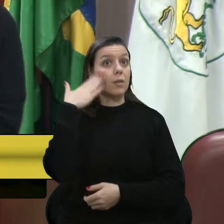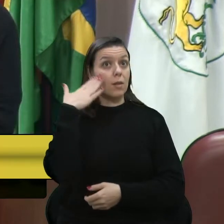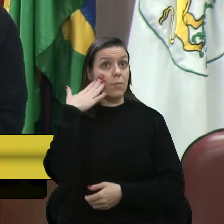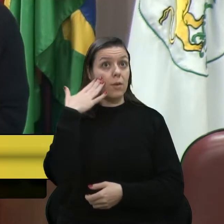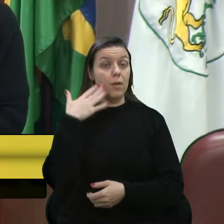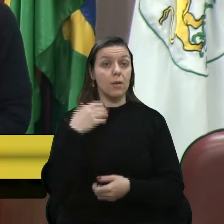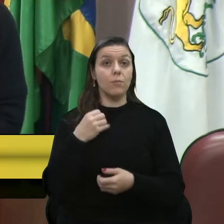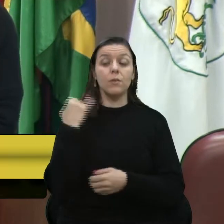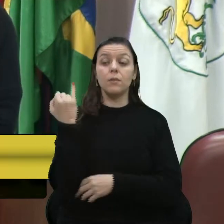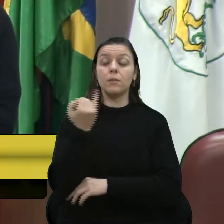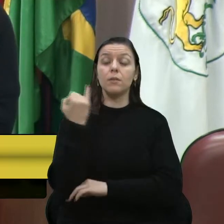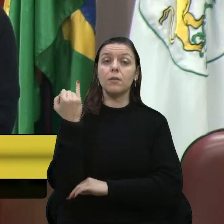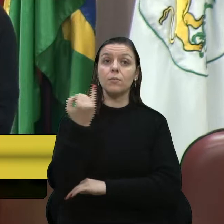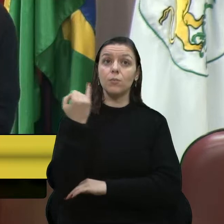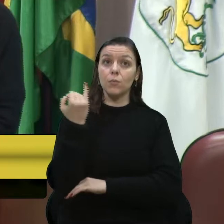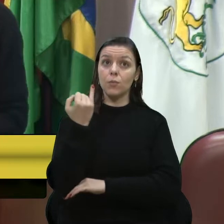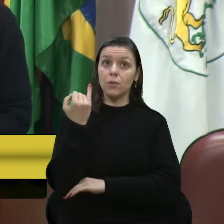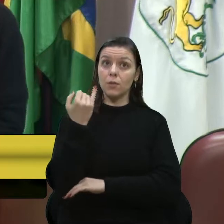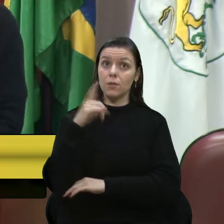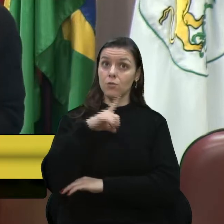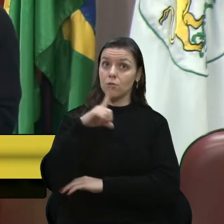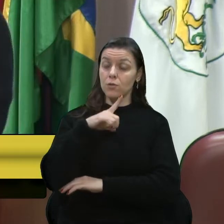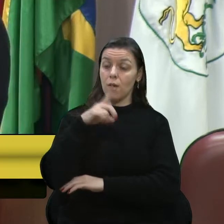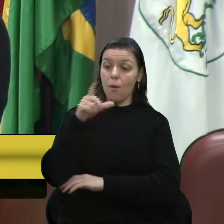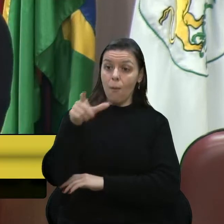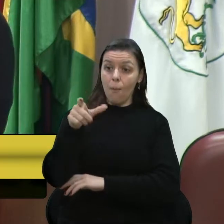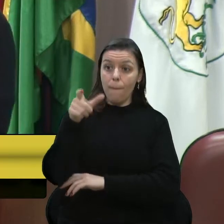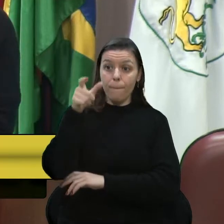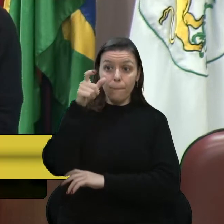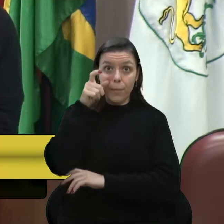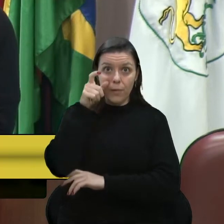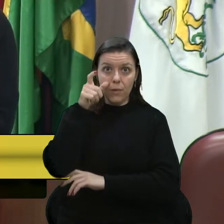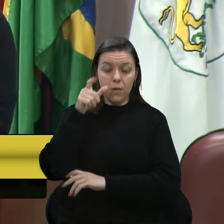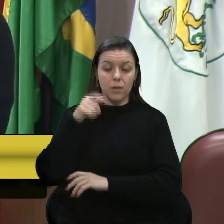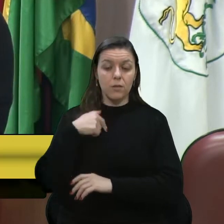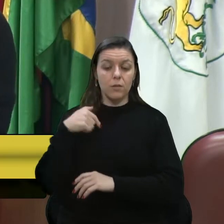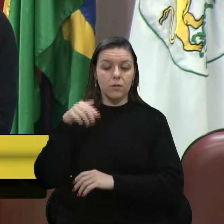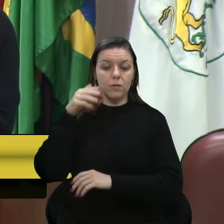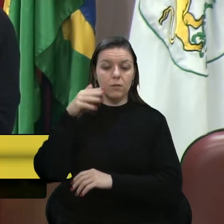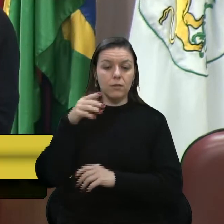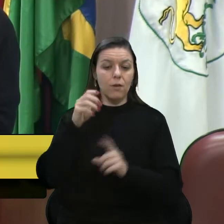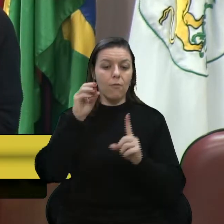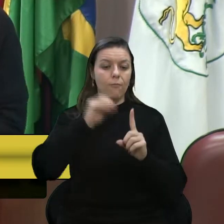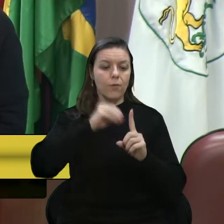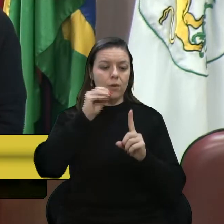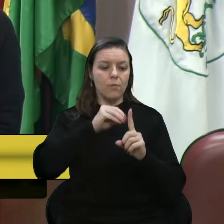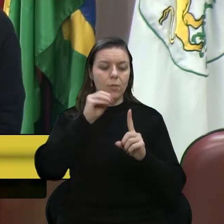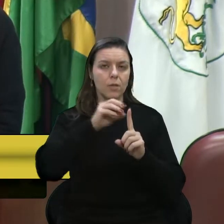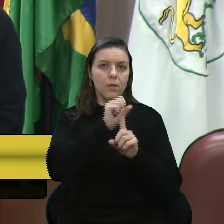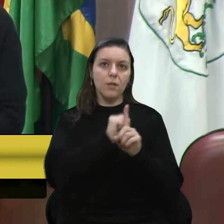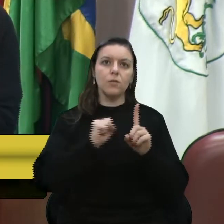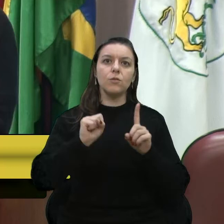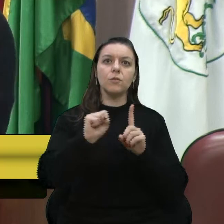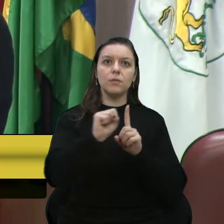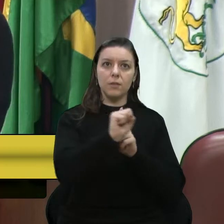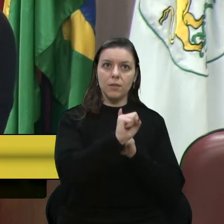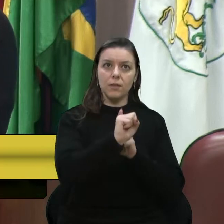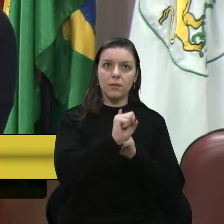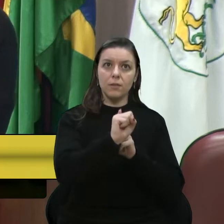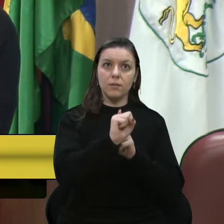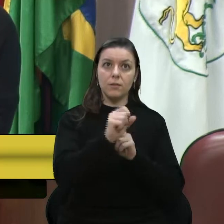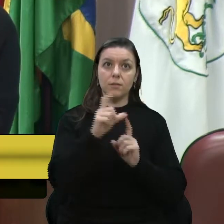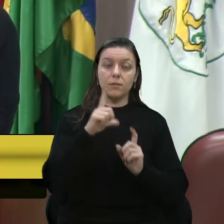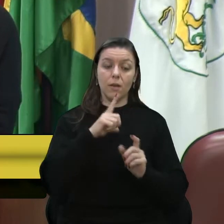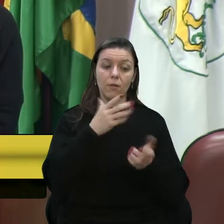da importância de ter um olhar atento para as nossas vulnerabilidades sociais. O serviço